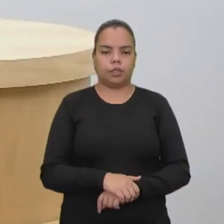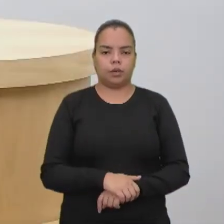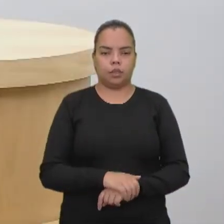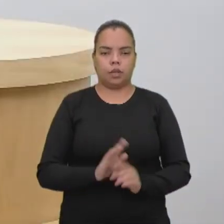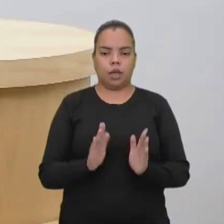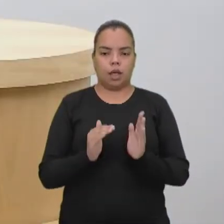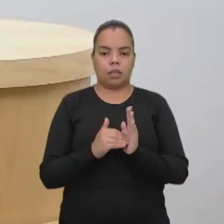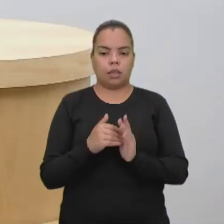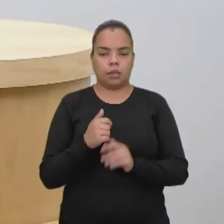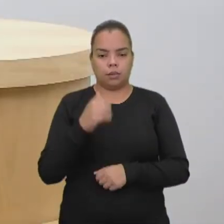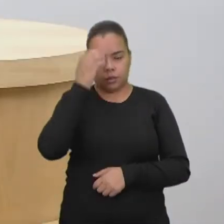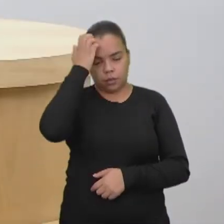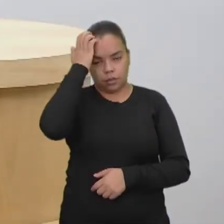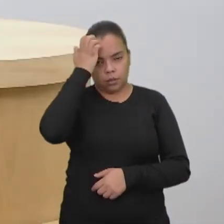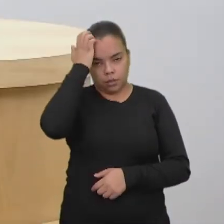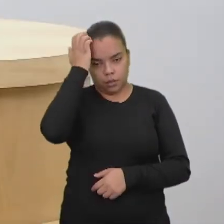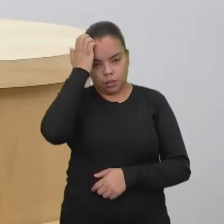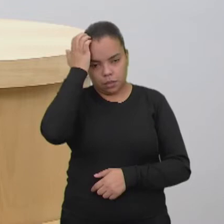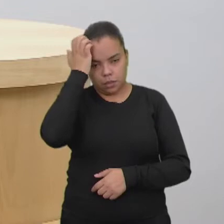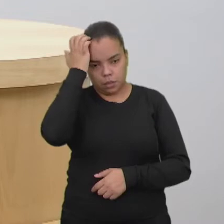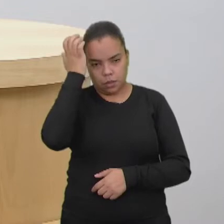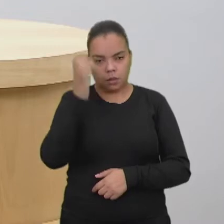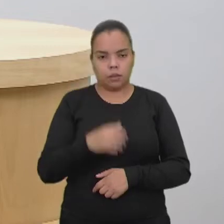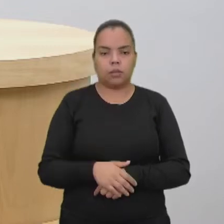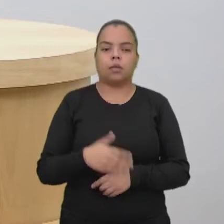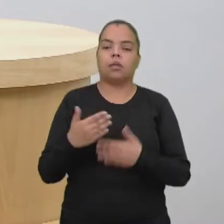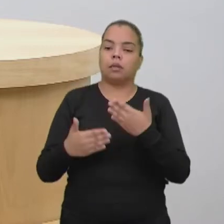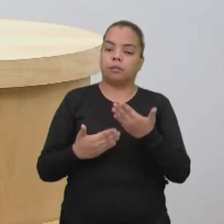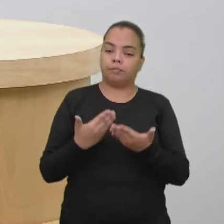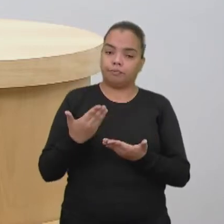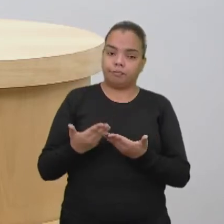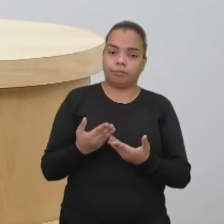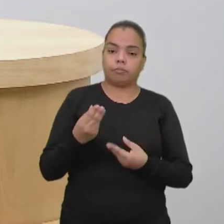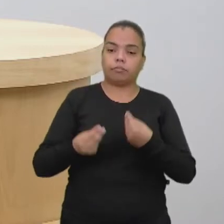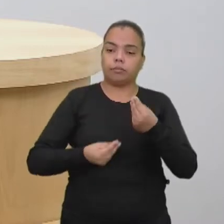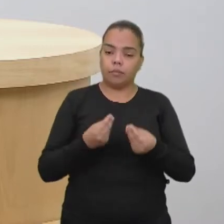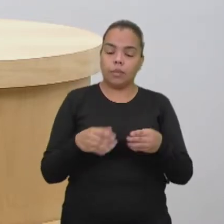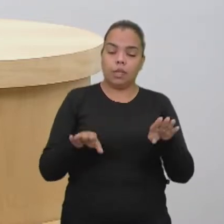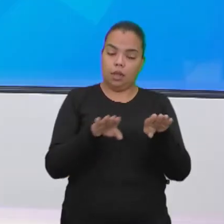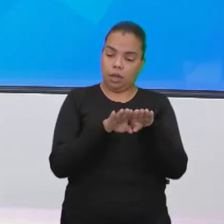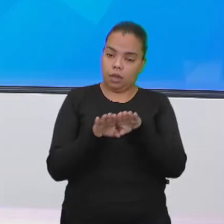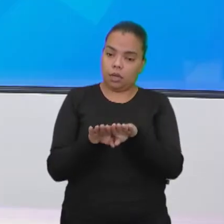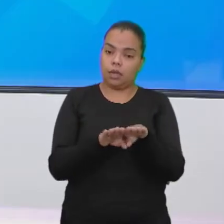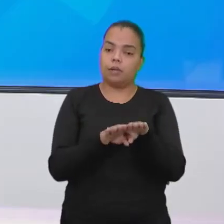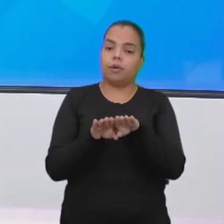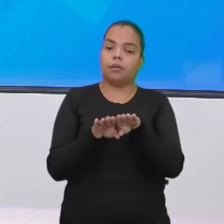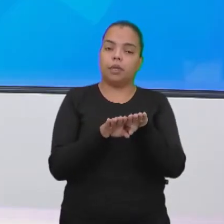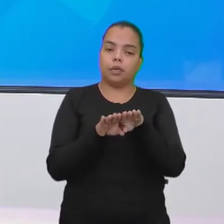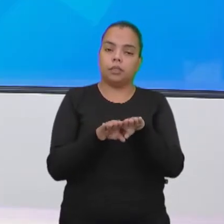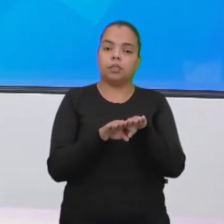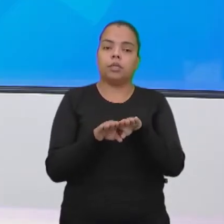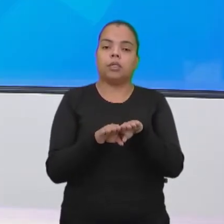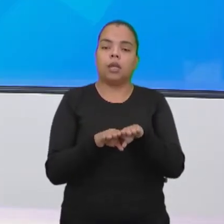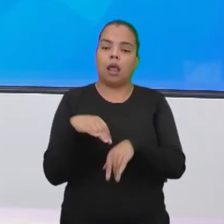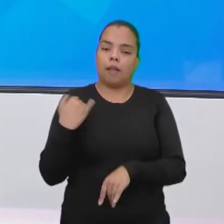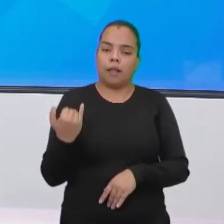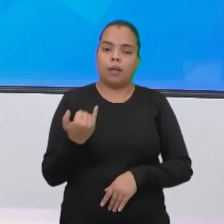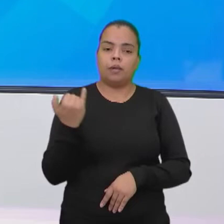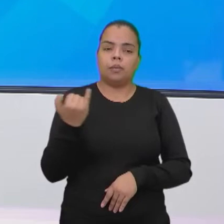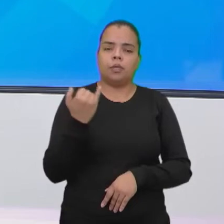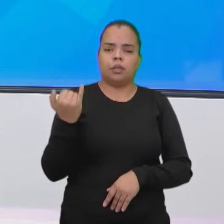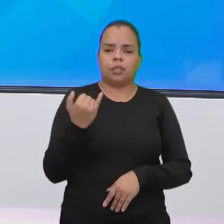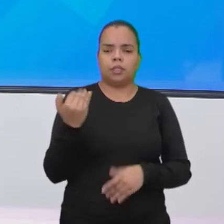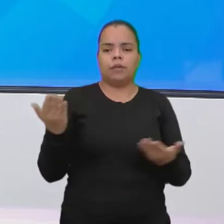Esse aí, então, o DSI 5, ele retrata essa relação de igualdade, né, entre os gêneros, a importância, né, porque nós estamos no século